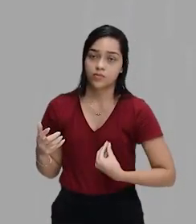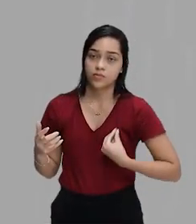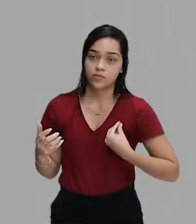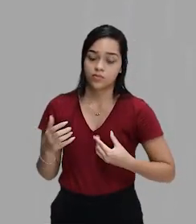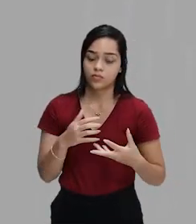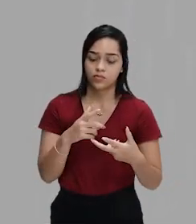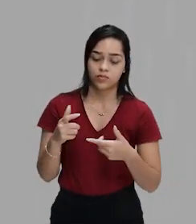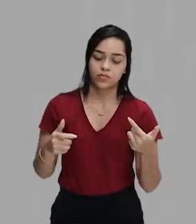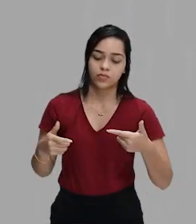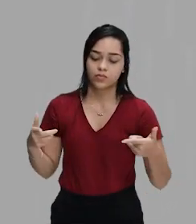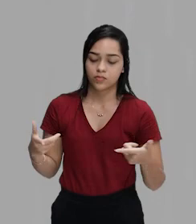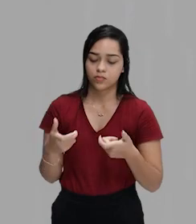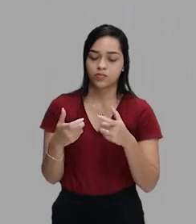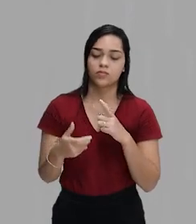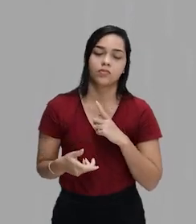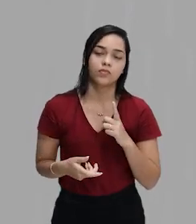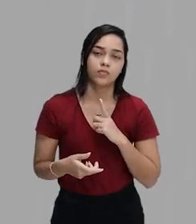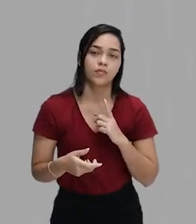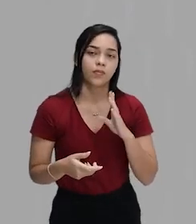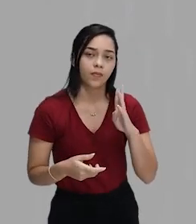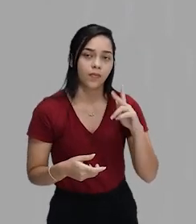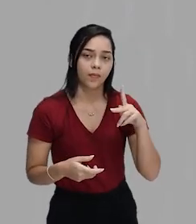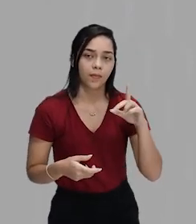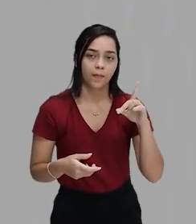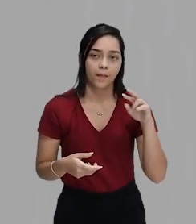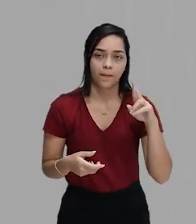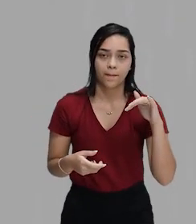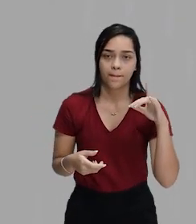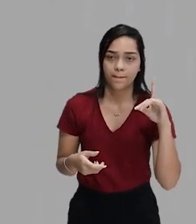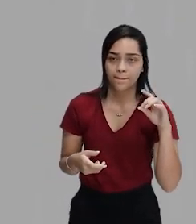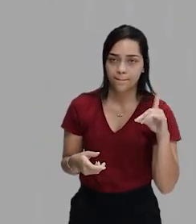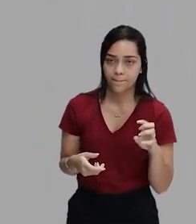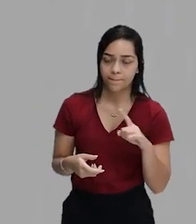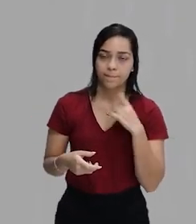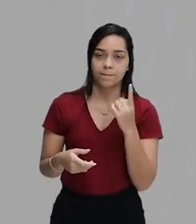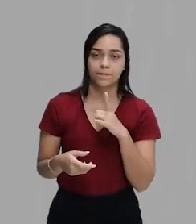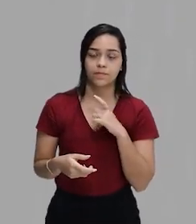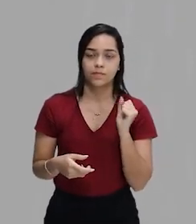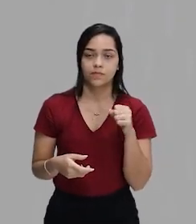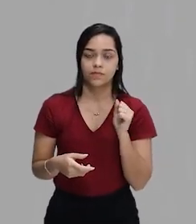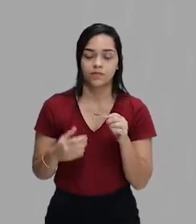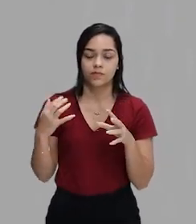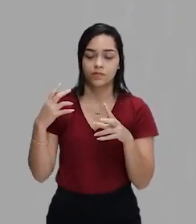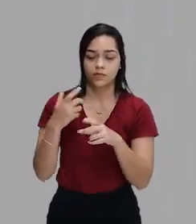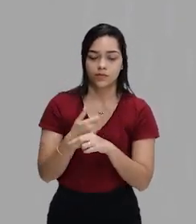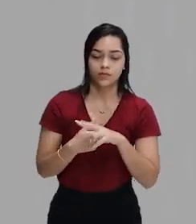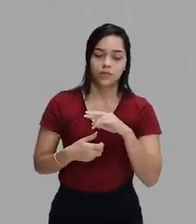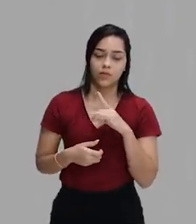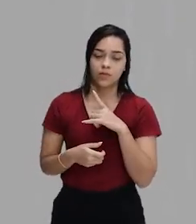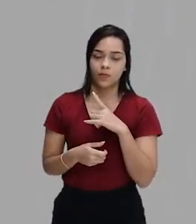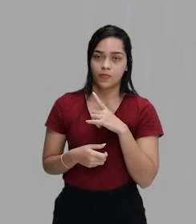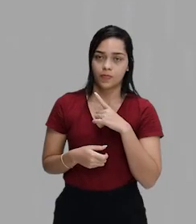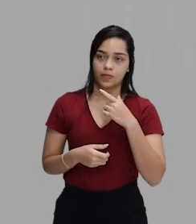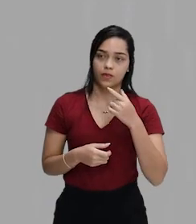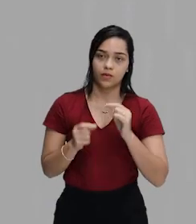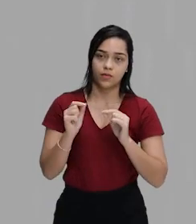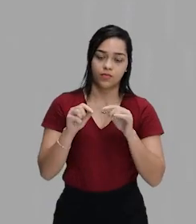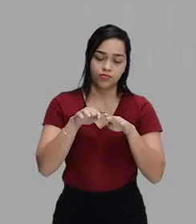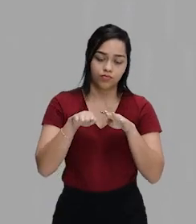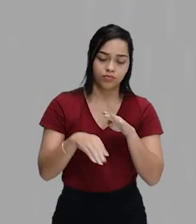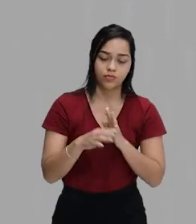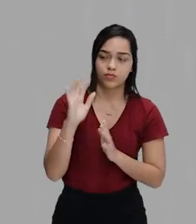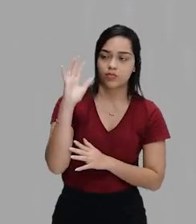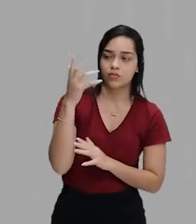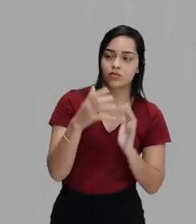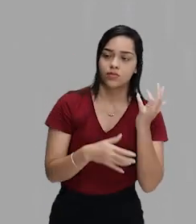do mundo pós-Segunda Guerra é a bipolaridade. Mas nós teremos resultados que vão desde o desequilíbrio